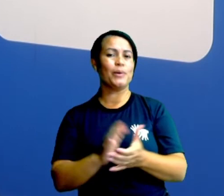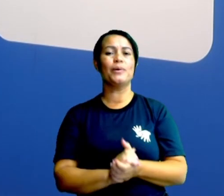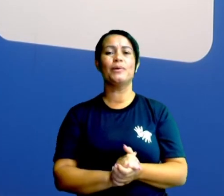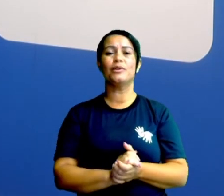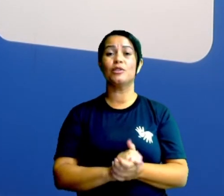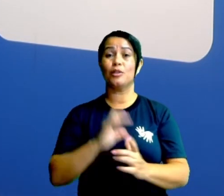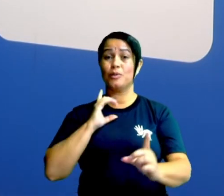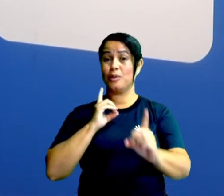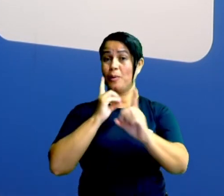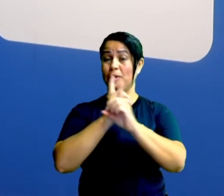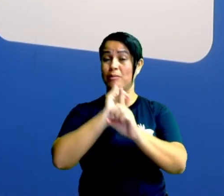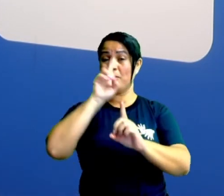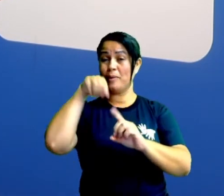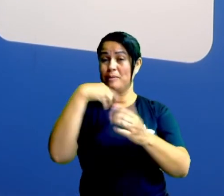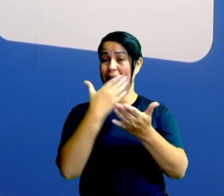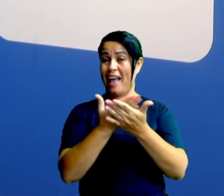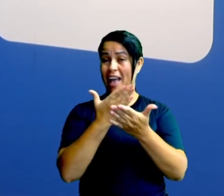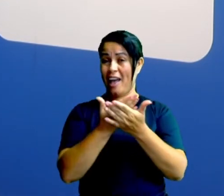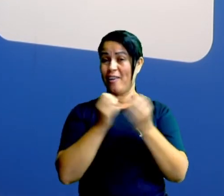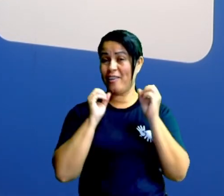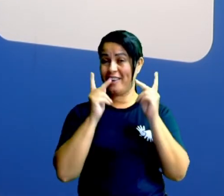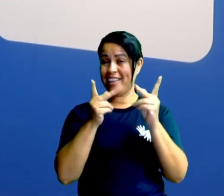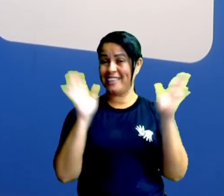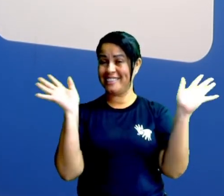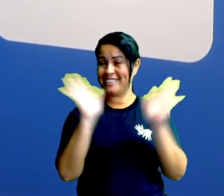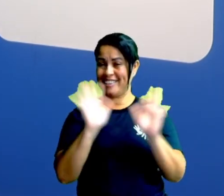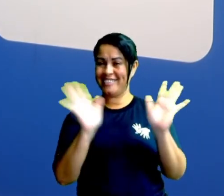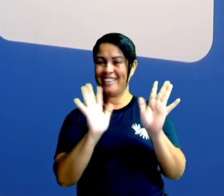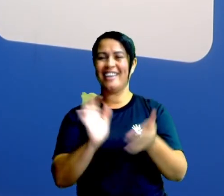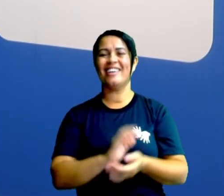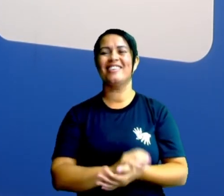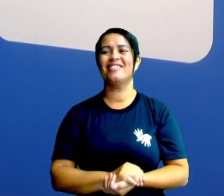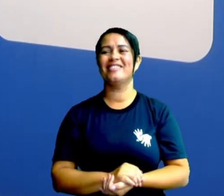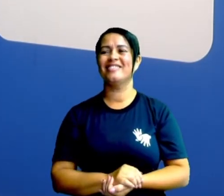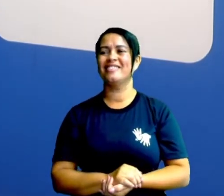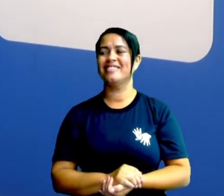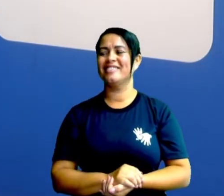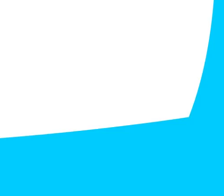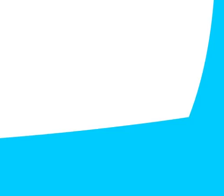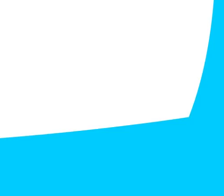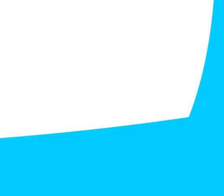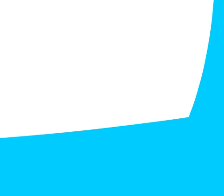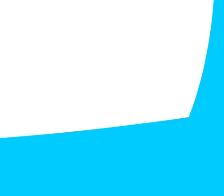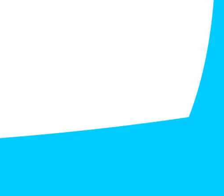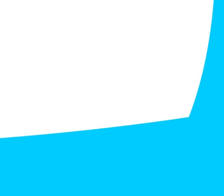hoje nos vemos na nossa próxima aula Tá certo tchau tchau e